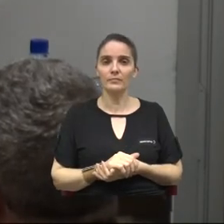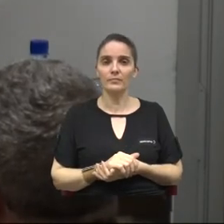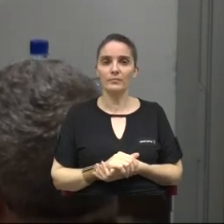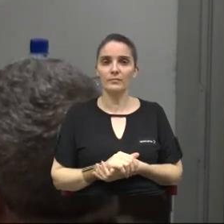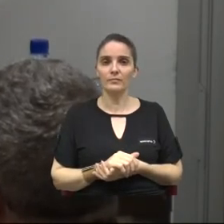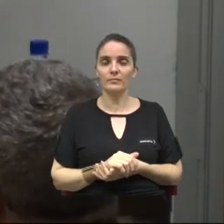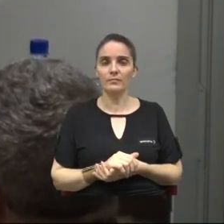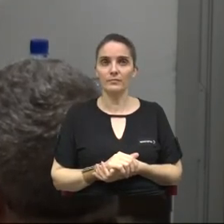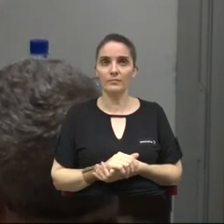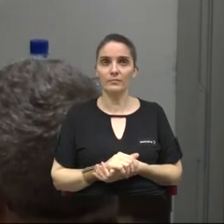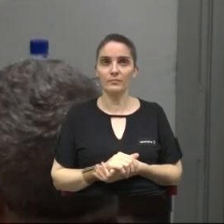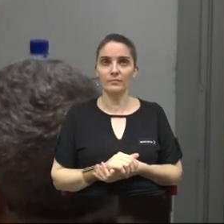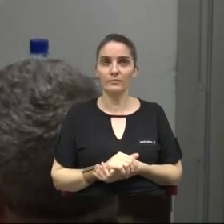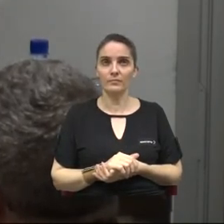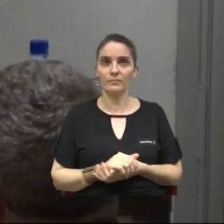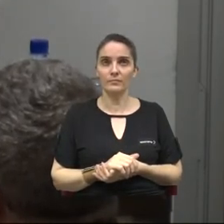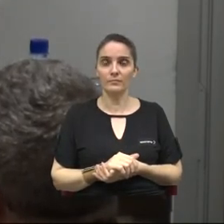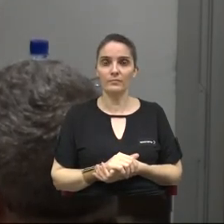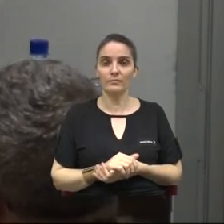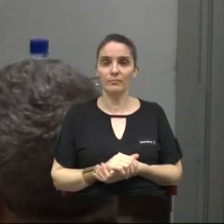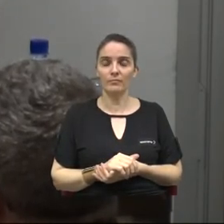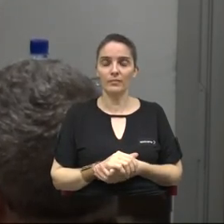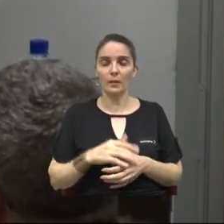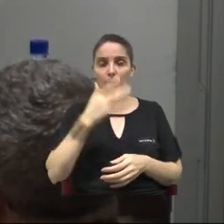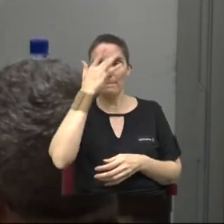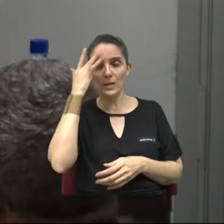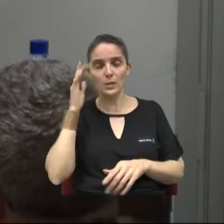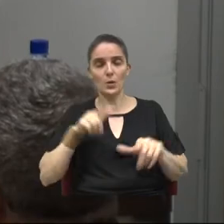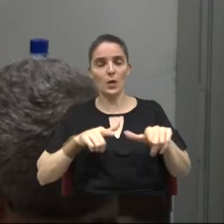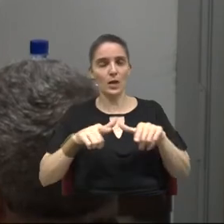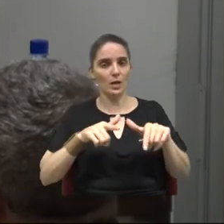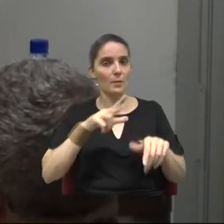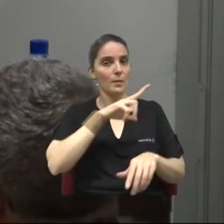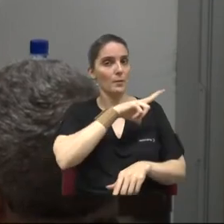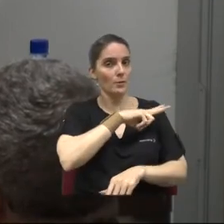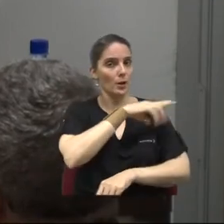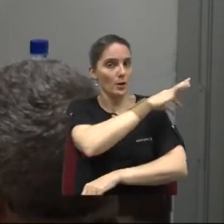Executar, vamos pôr aqui o cargo do assessor particular do prefeito, tá?